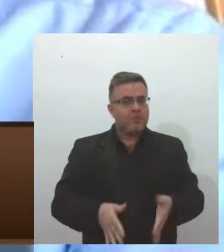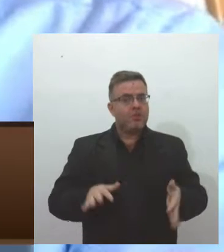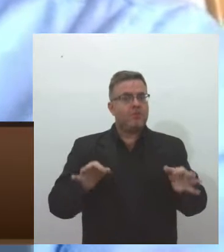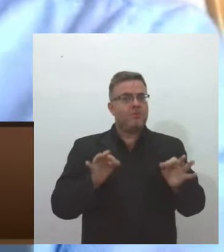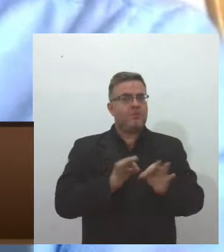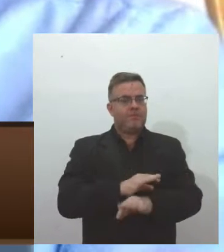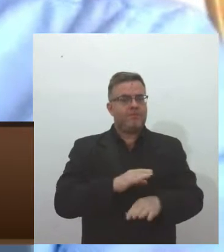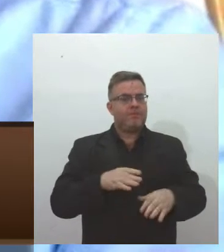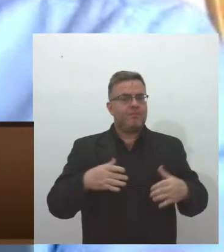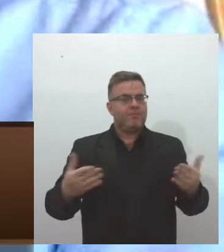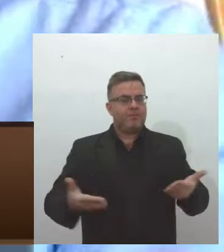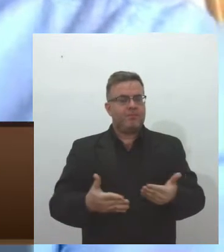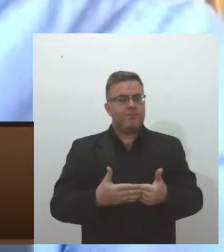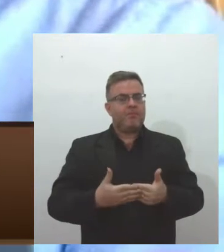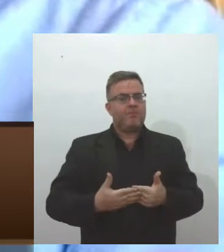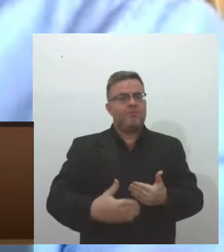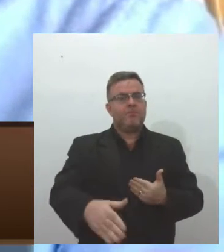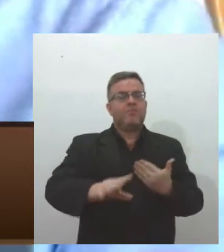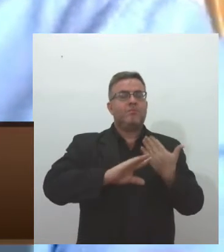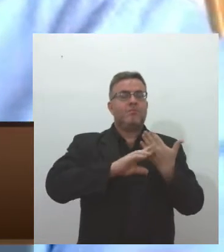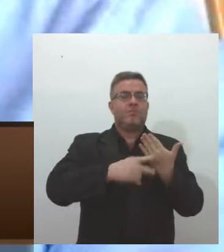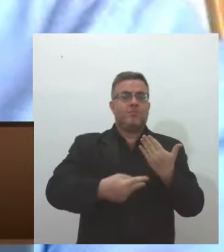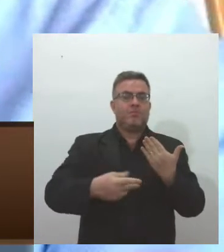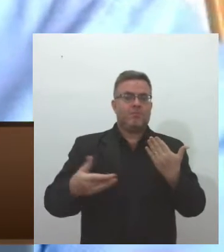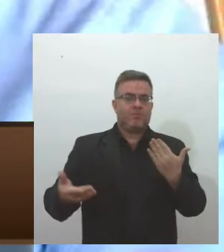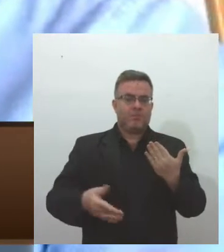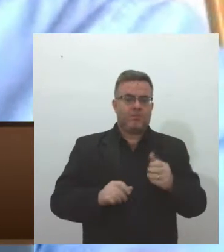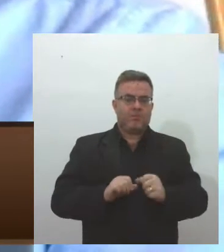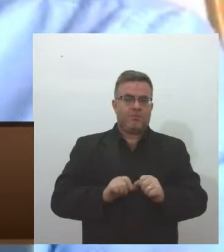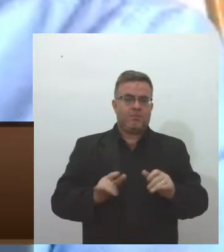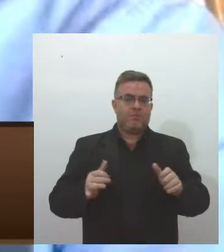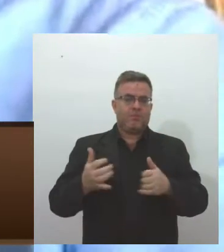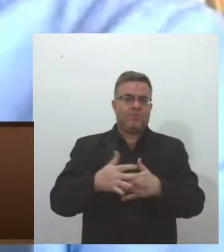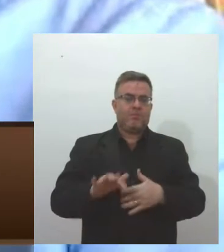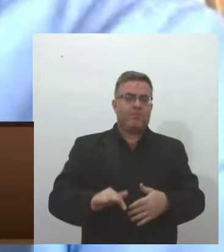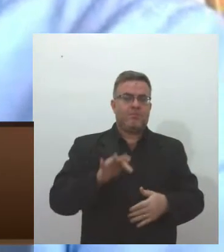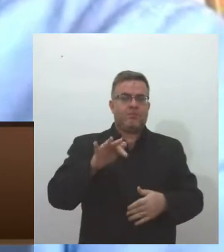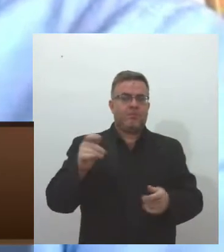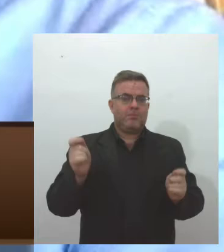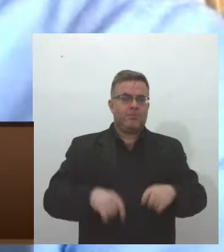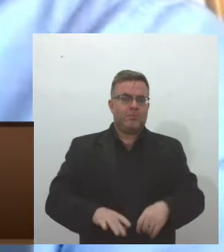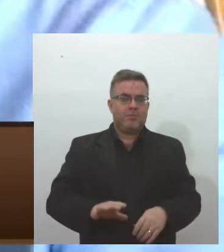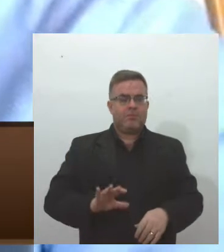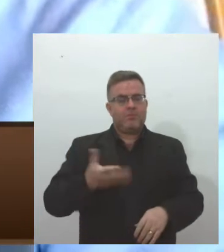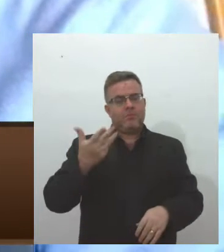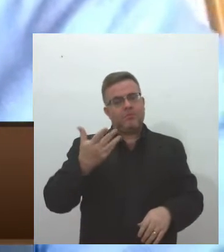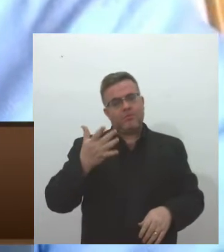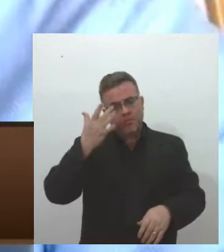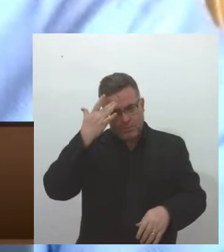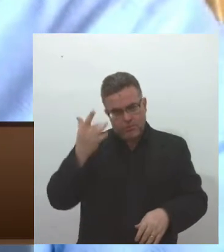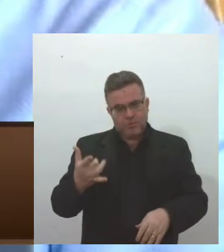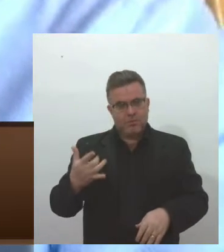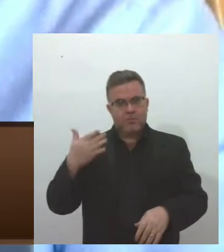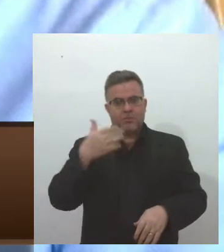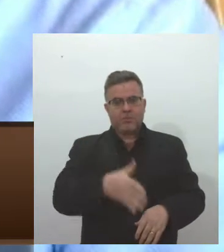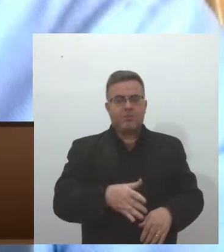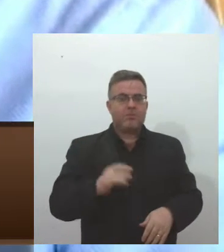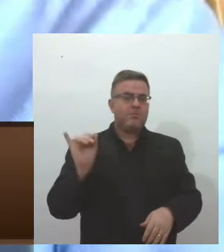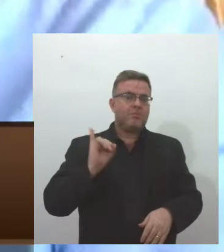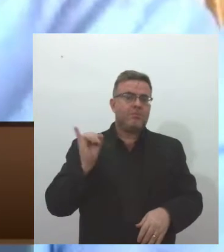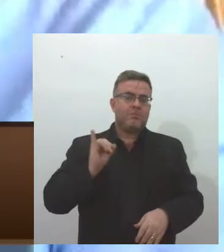produzido, né, durante esse período de pandemia, mas outros produtos virão. Amanhã mesmo estou indo em Itabaianinha,